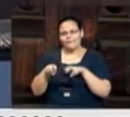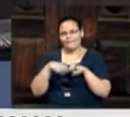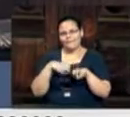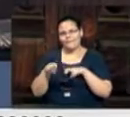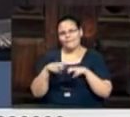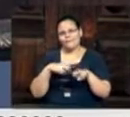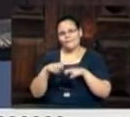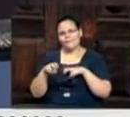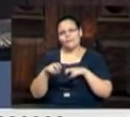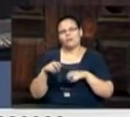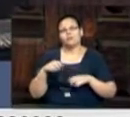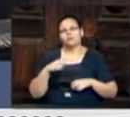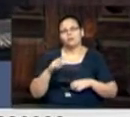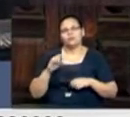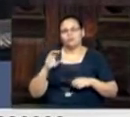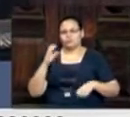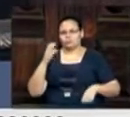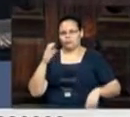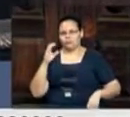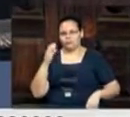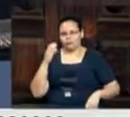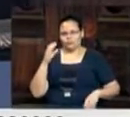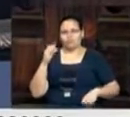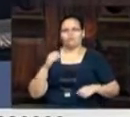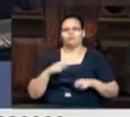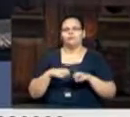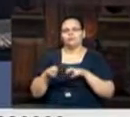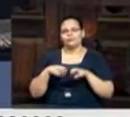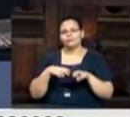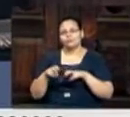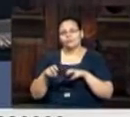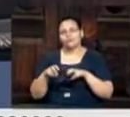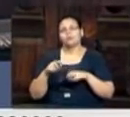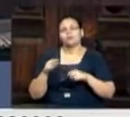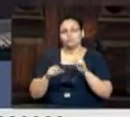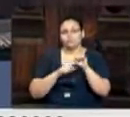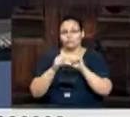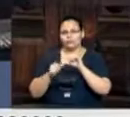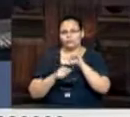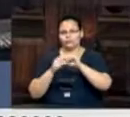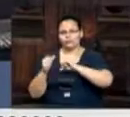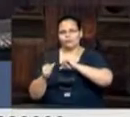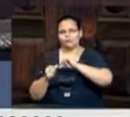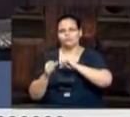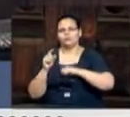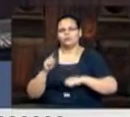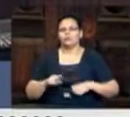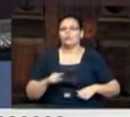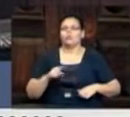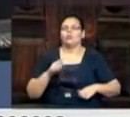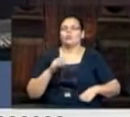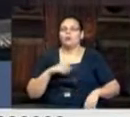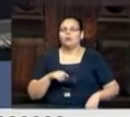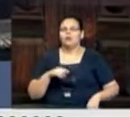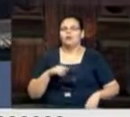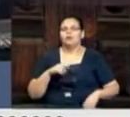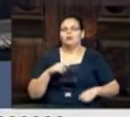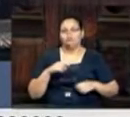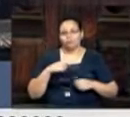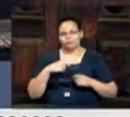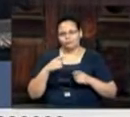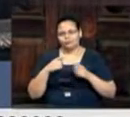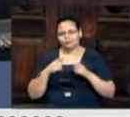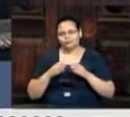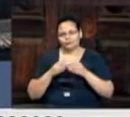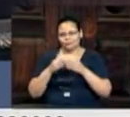circulação por dentro de Niterói. Assim como é importante a transformação do conceito da estação aquaviária